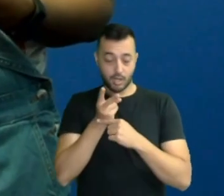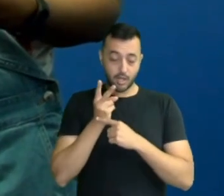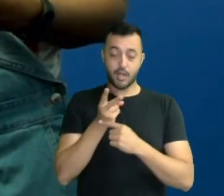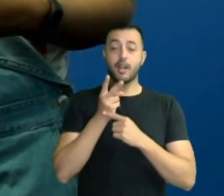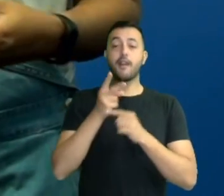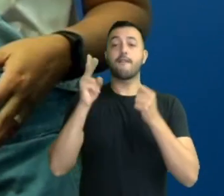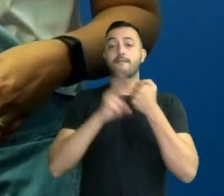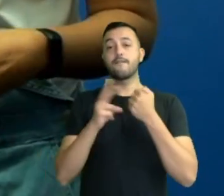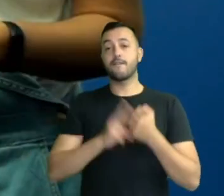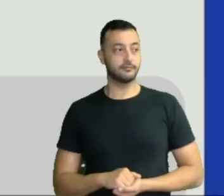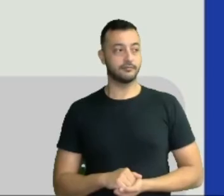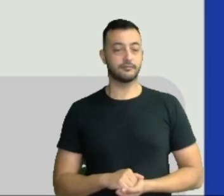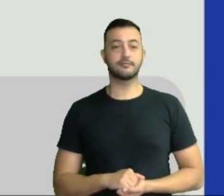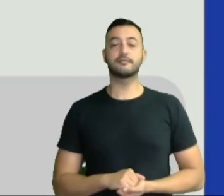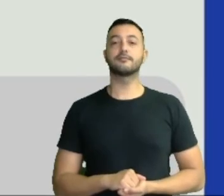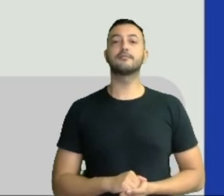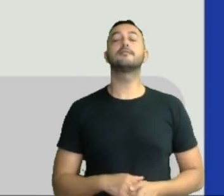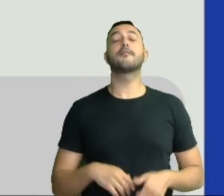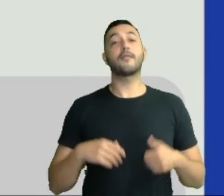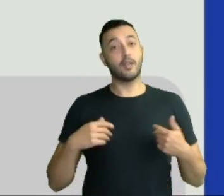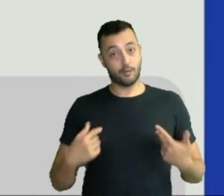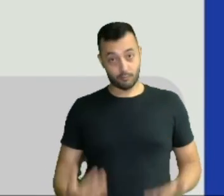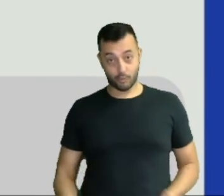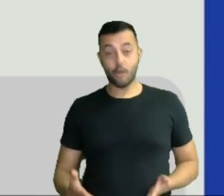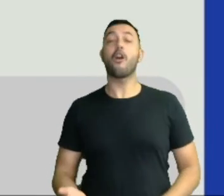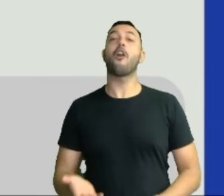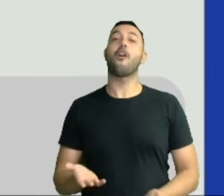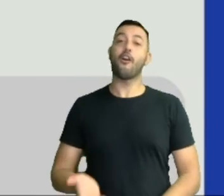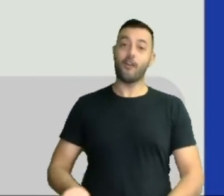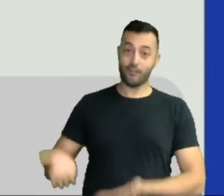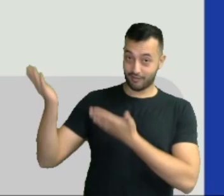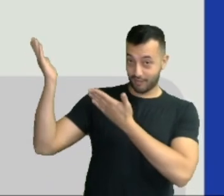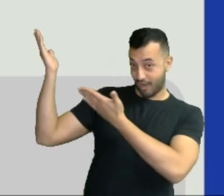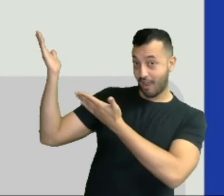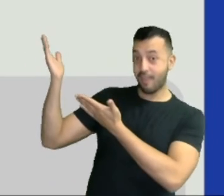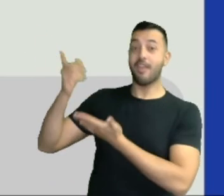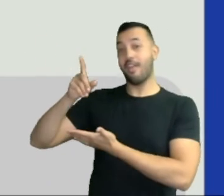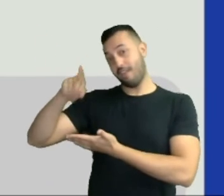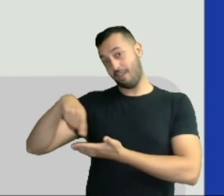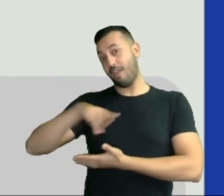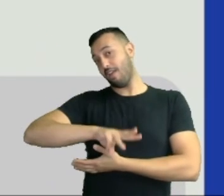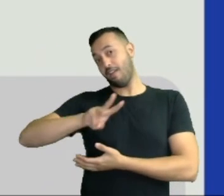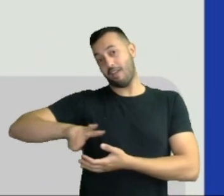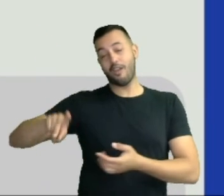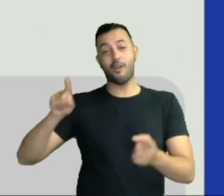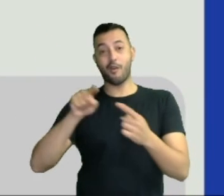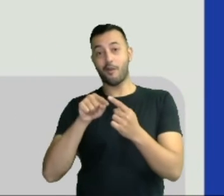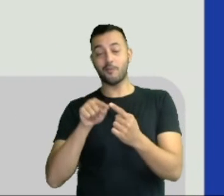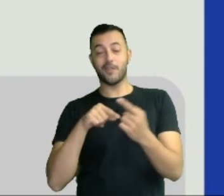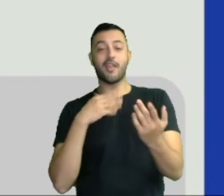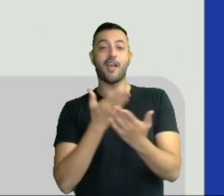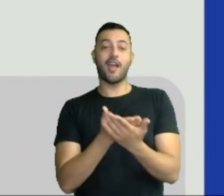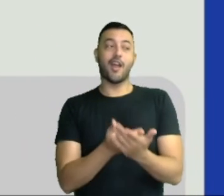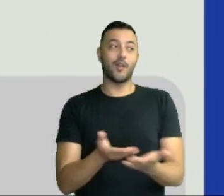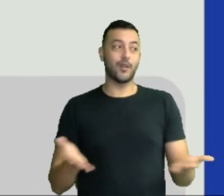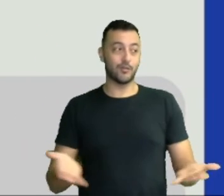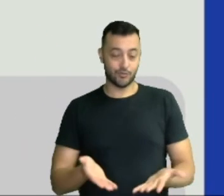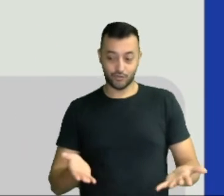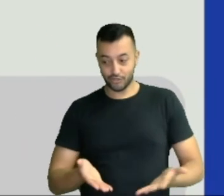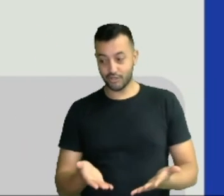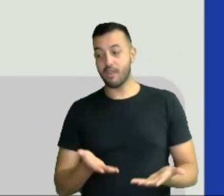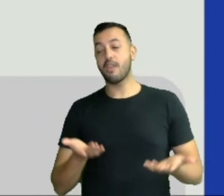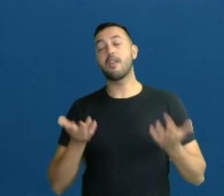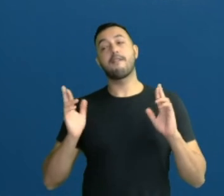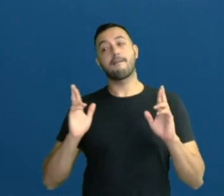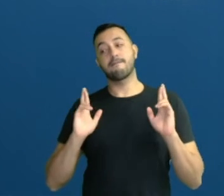tentando conjugar. Pronto, gente, essa é a referência que nós usamos, né? O material que nós usamos para a nossa aula de hoje.